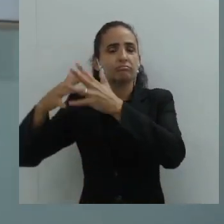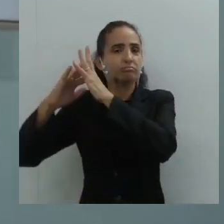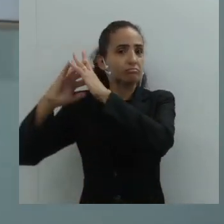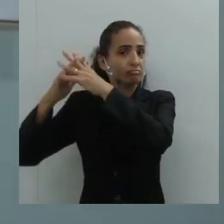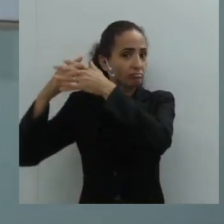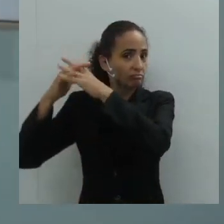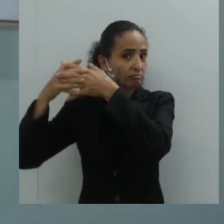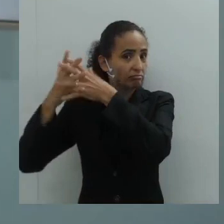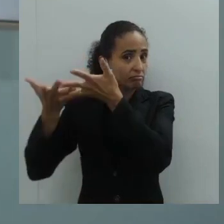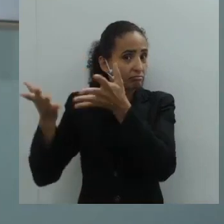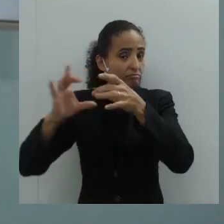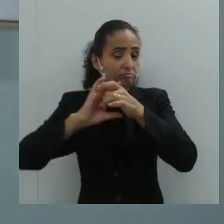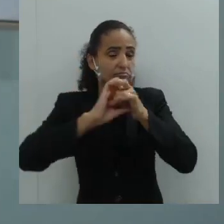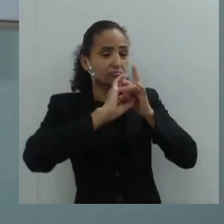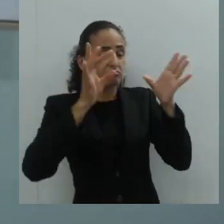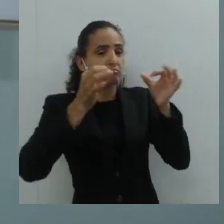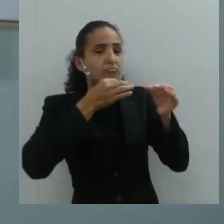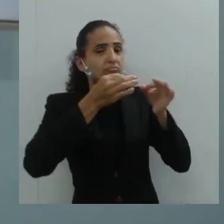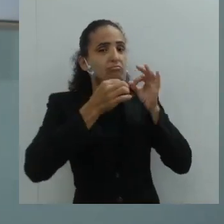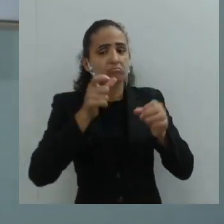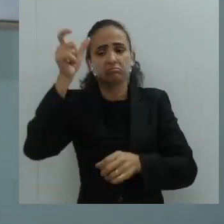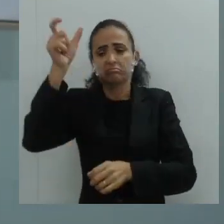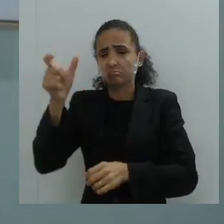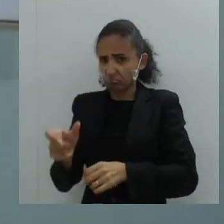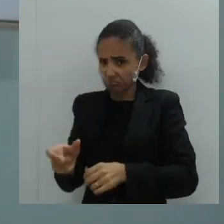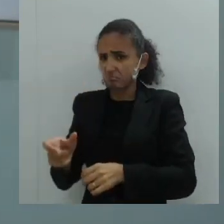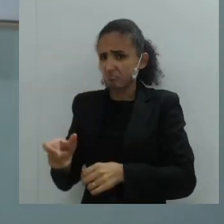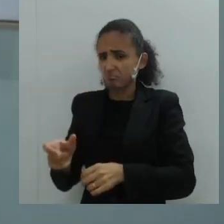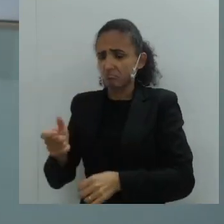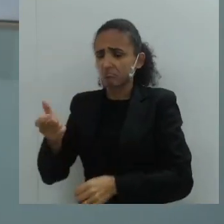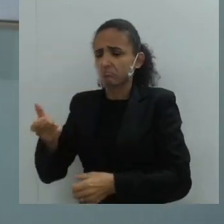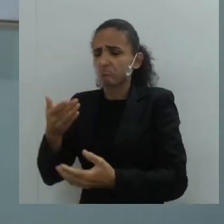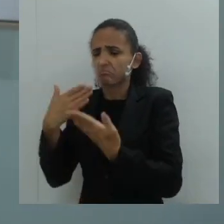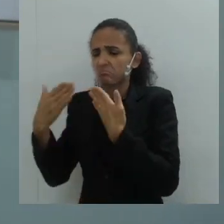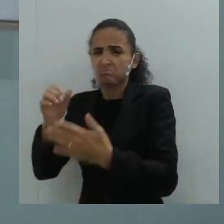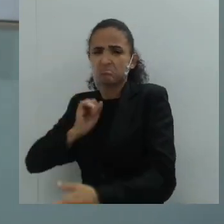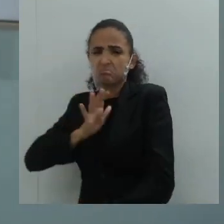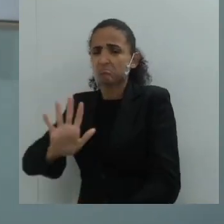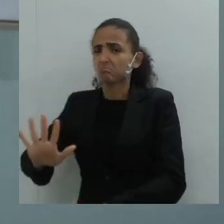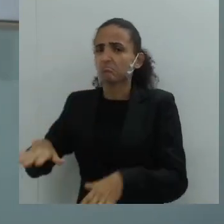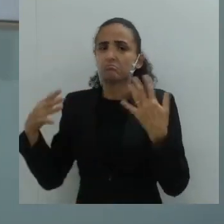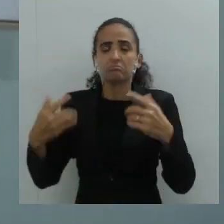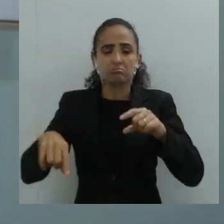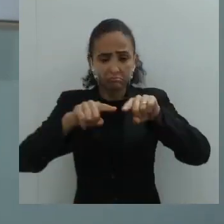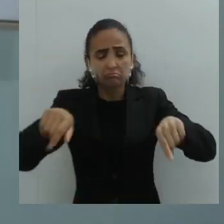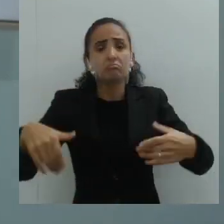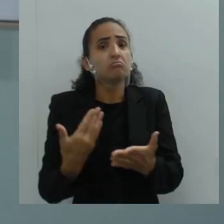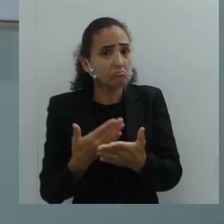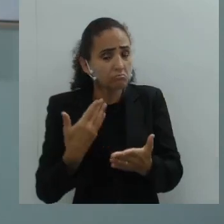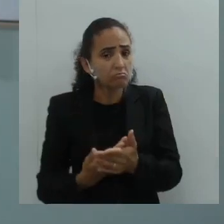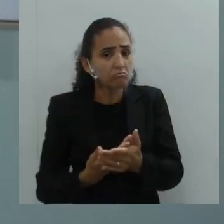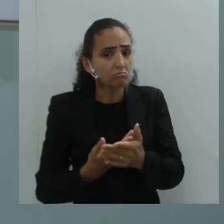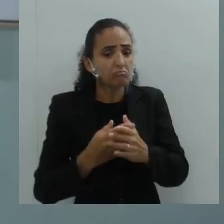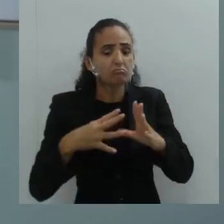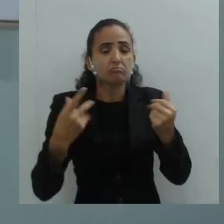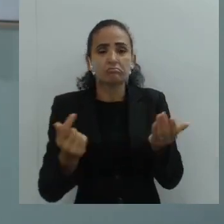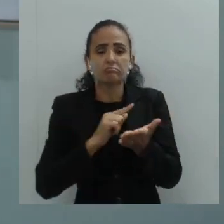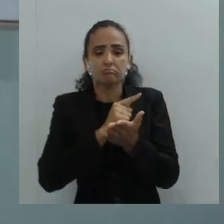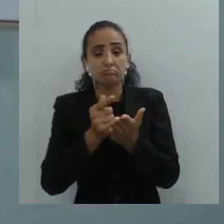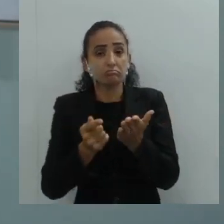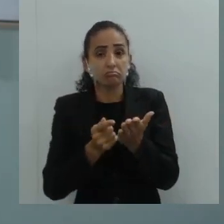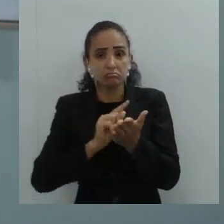de expressão e o discurso de ódio. Eu posso trabalhá-los em sala de aula? Pode. Você tem os gêneros